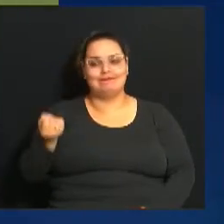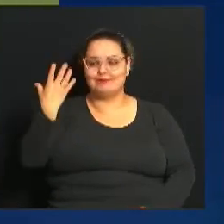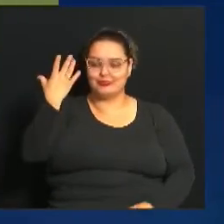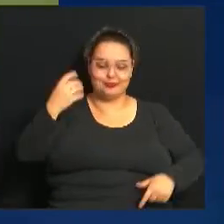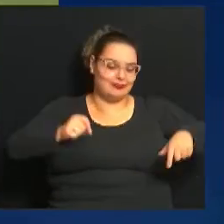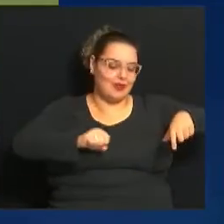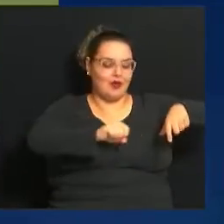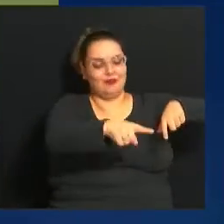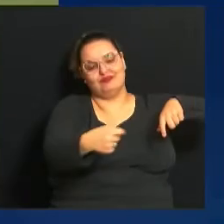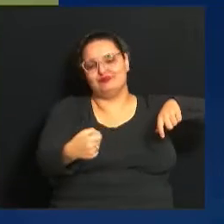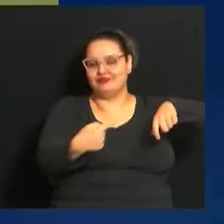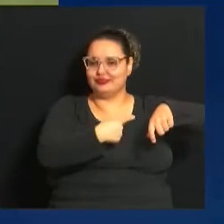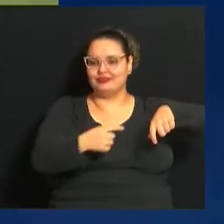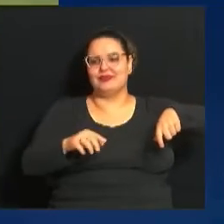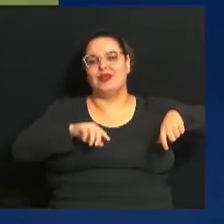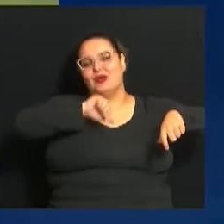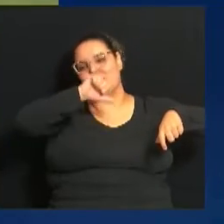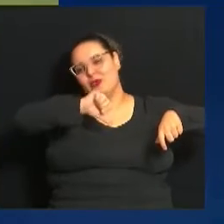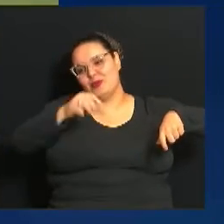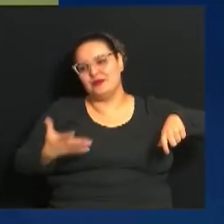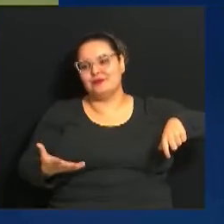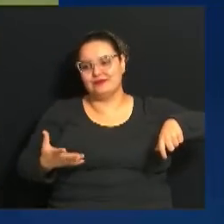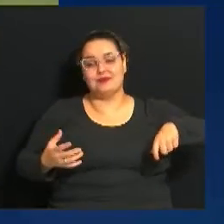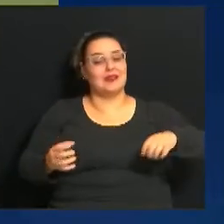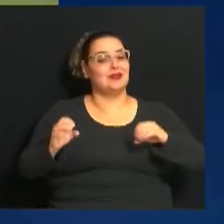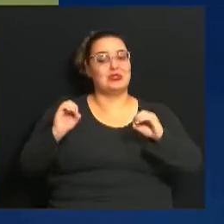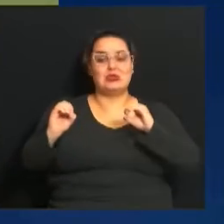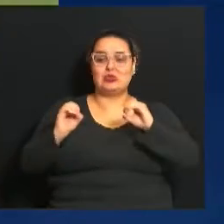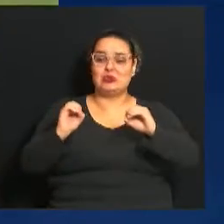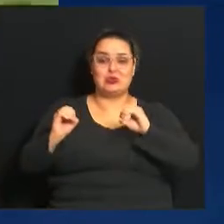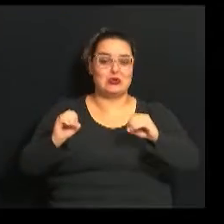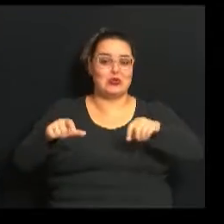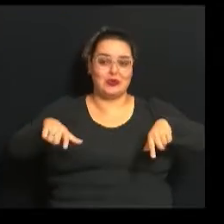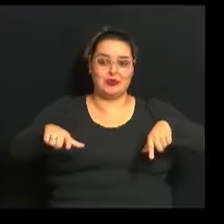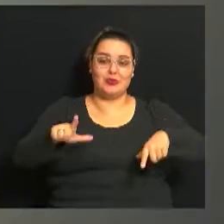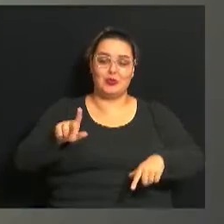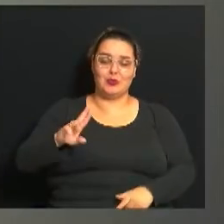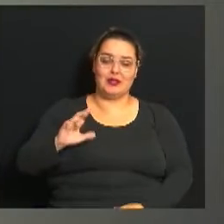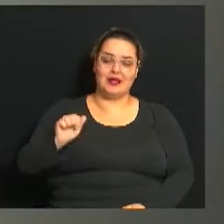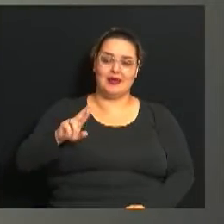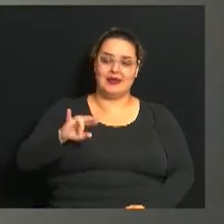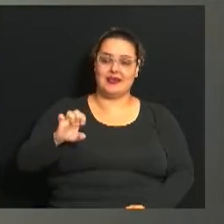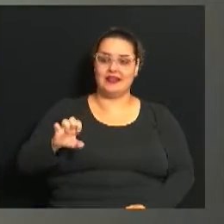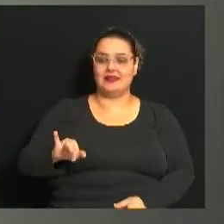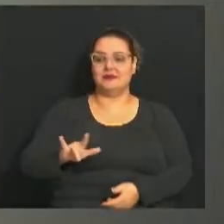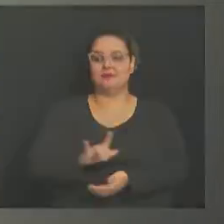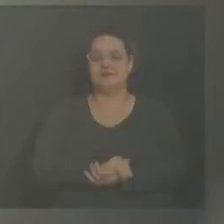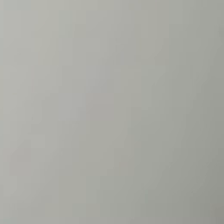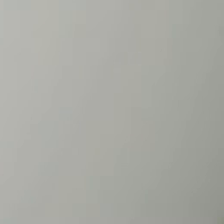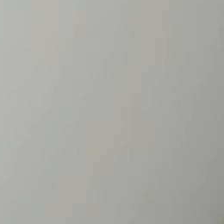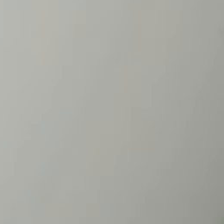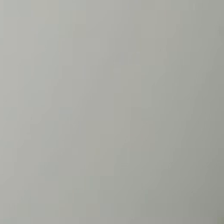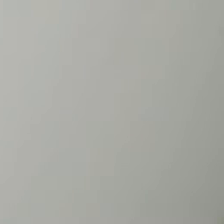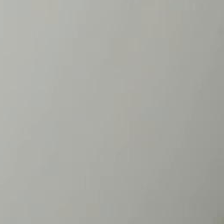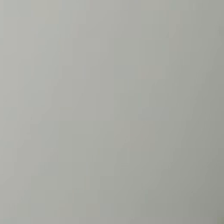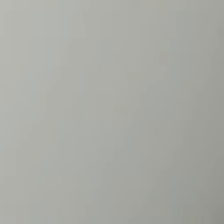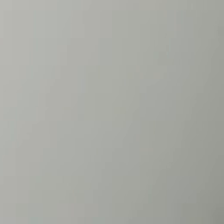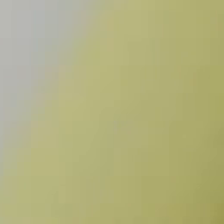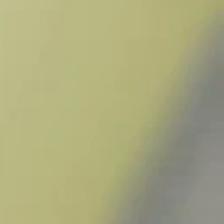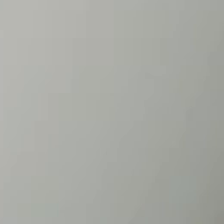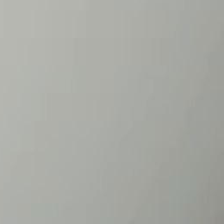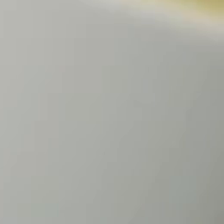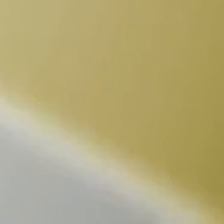no nosso telejornal, e a gente conversa ao vivo nesta sexta-feira. Confira a partir de agora os destaques